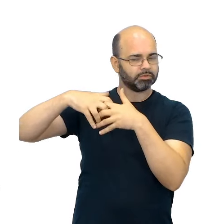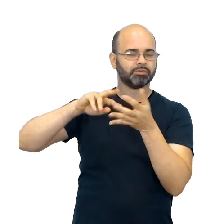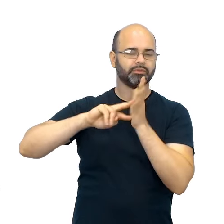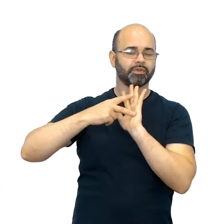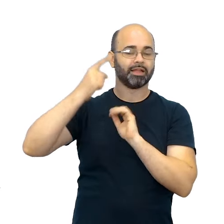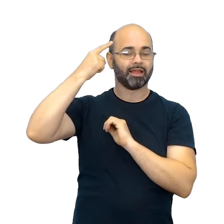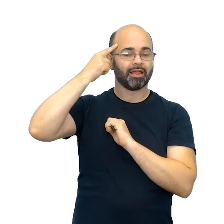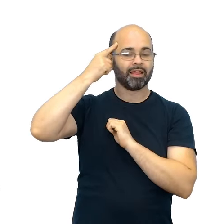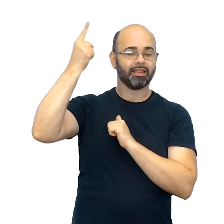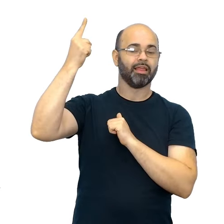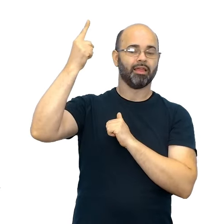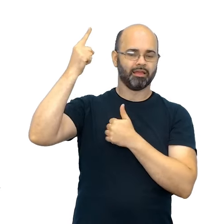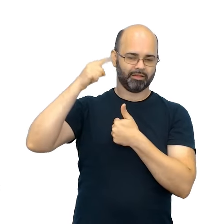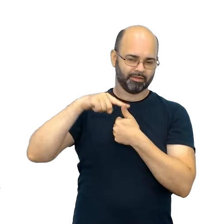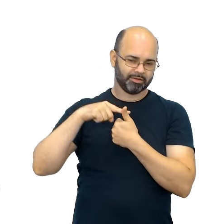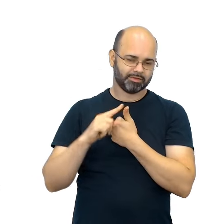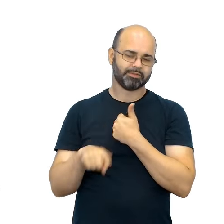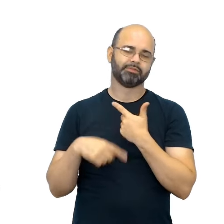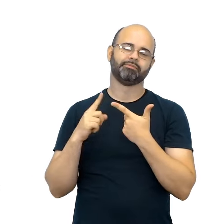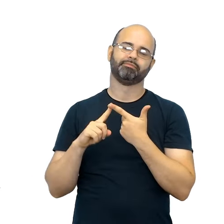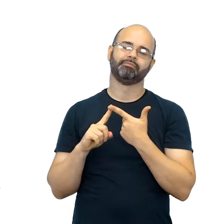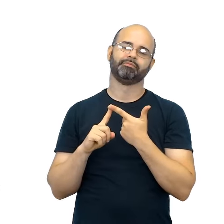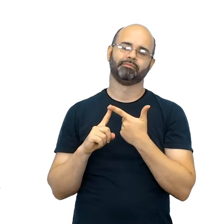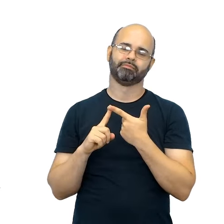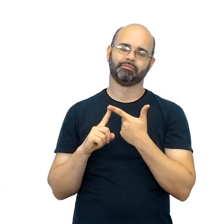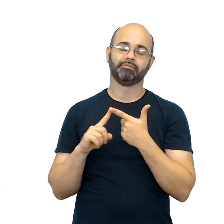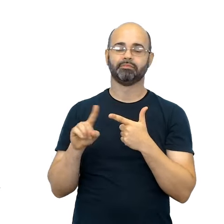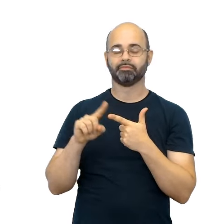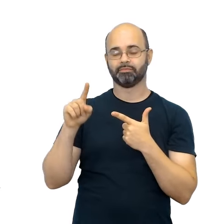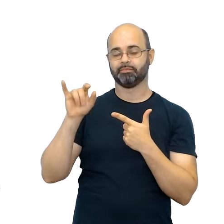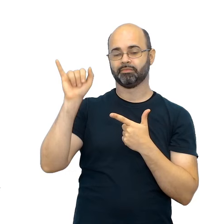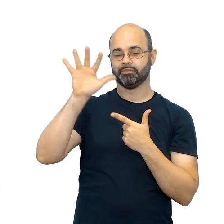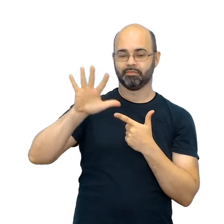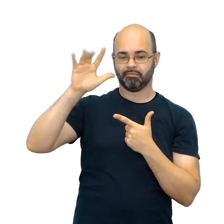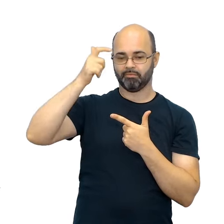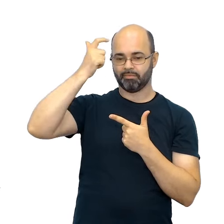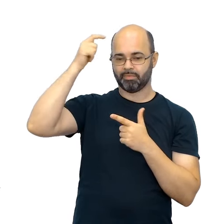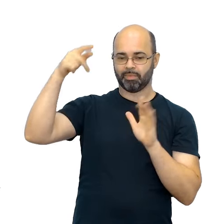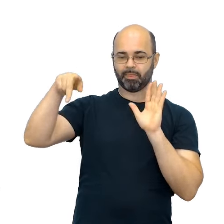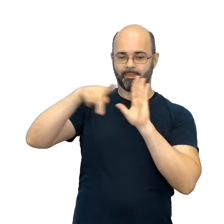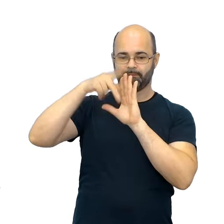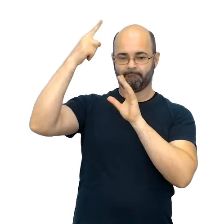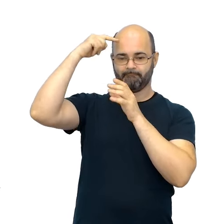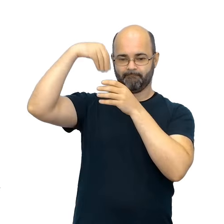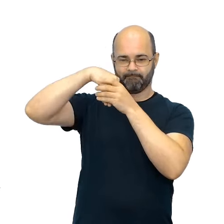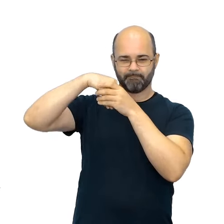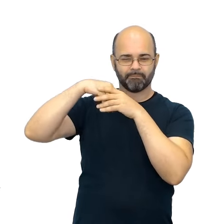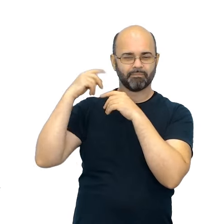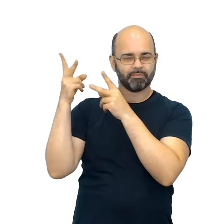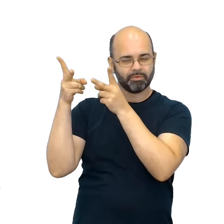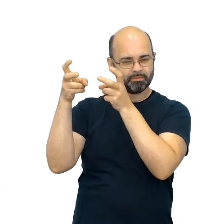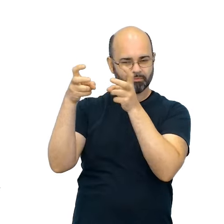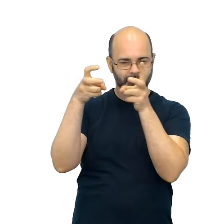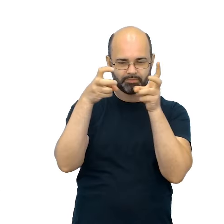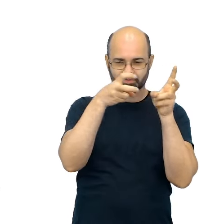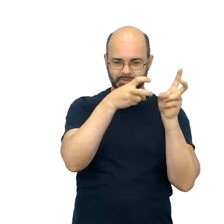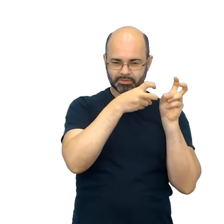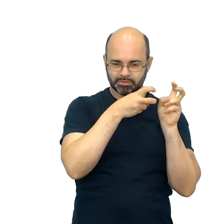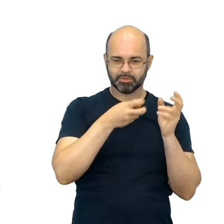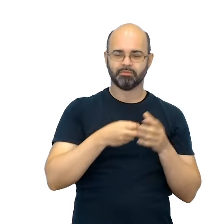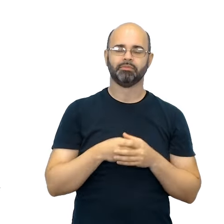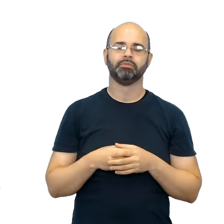depois nós estamos falando na formação da imagem mental, da percepção, né?